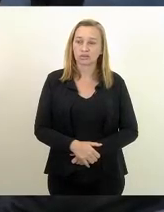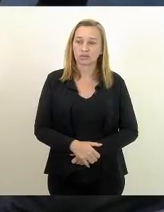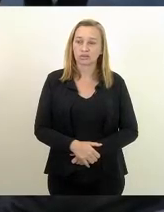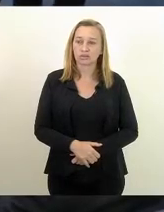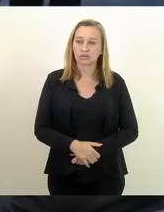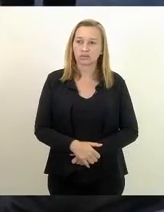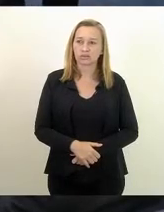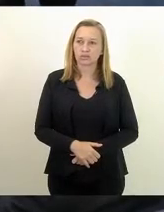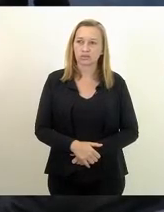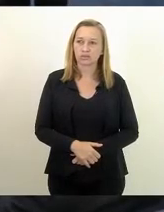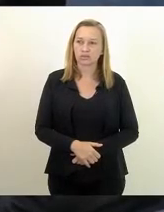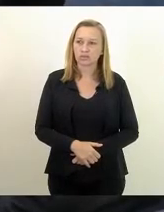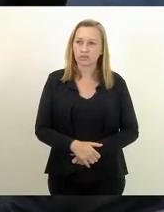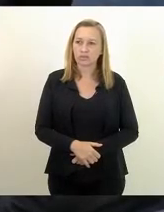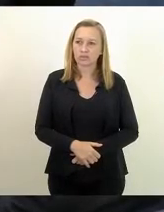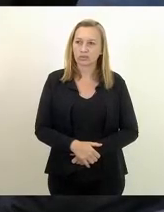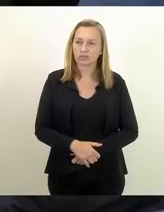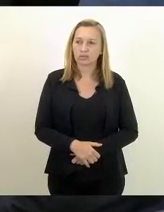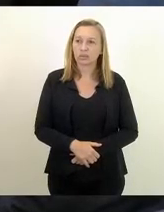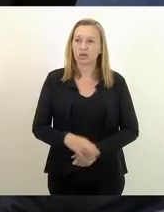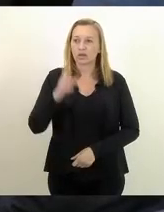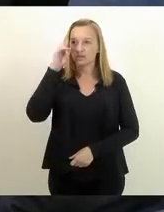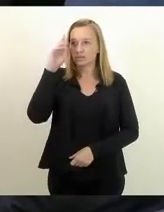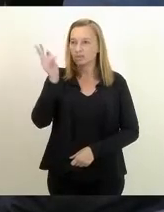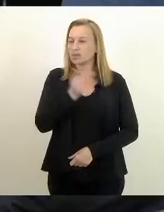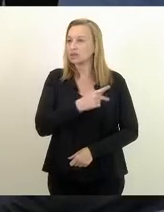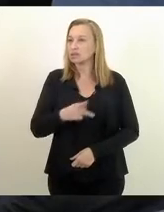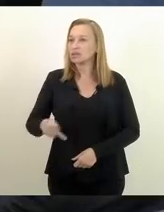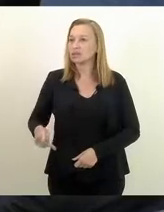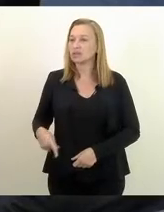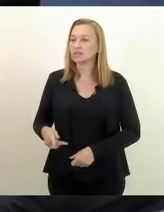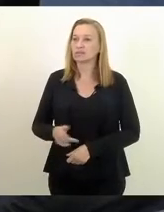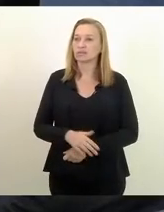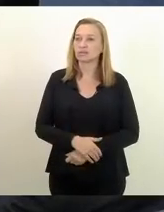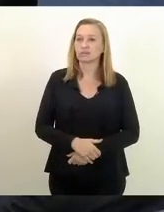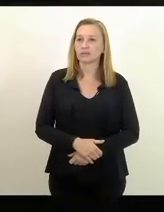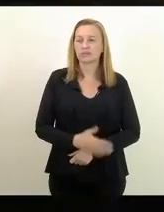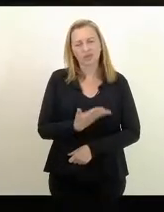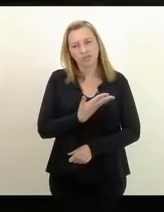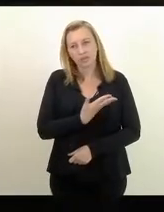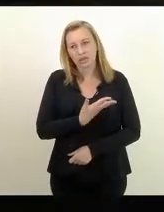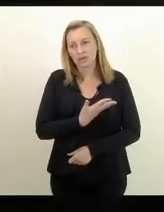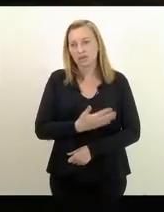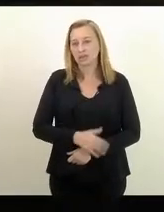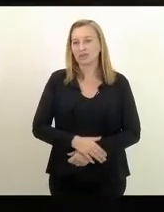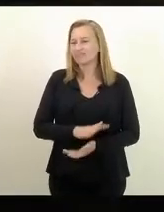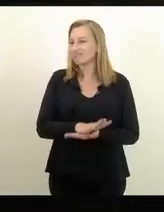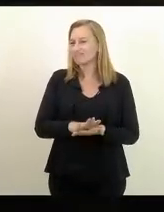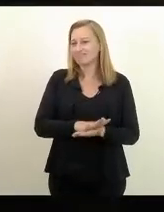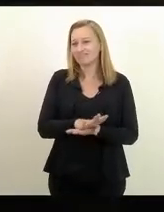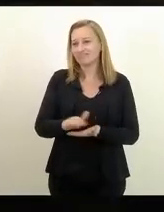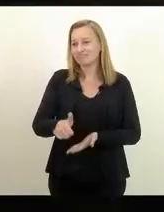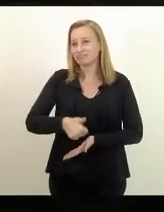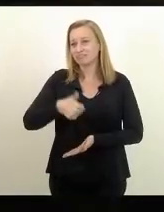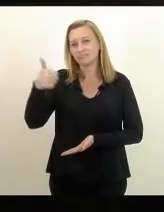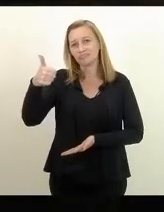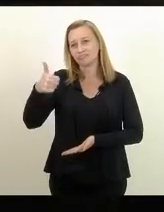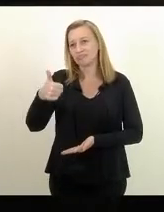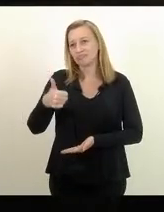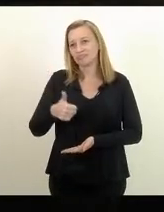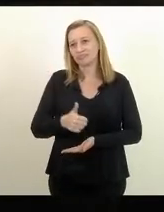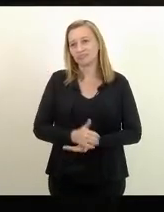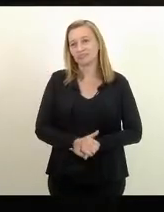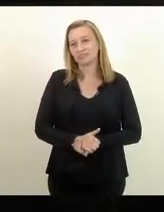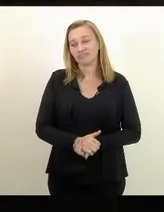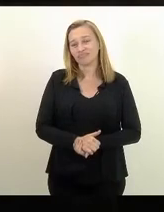senhora presidente querida colega nada melhor nada é